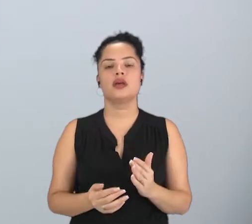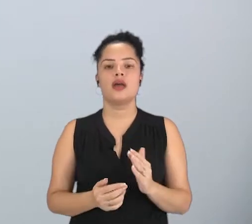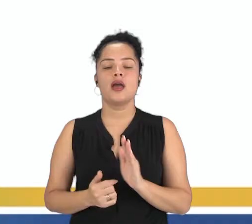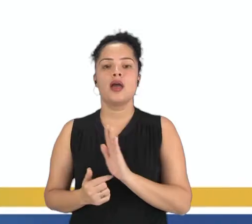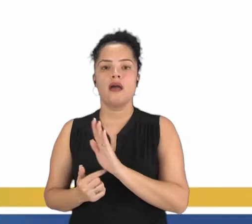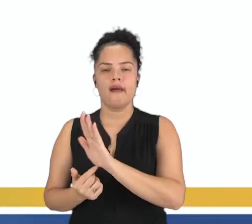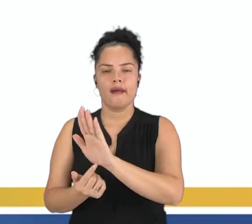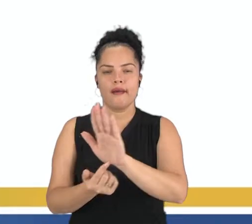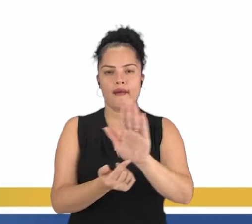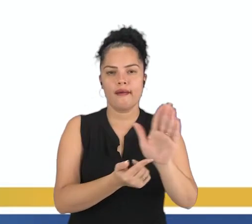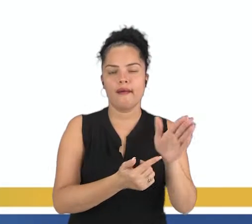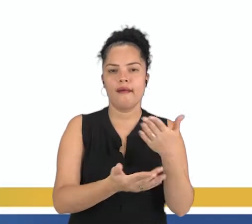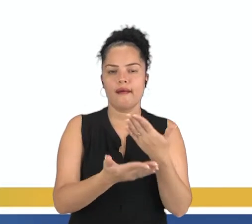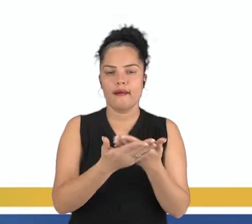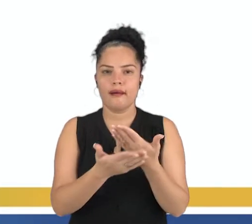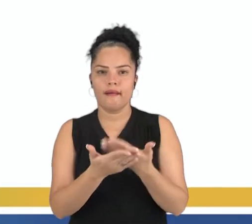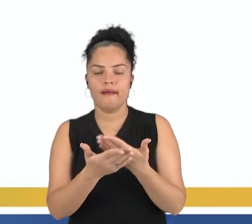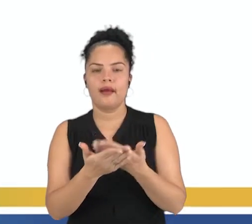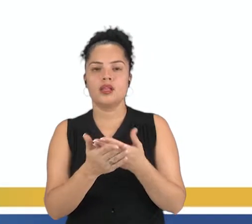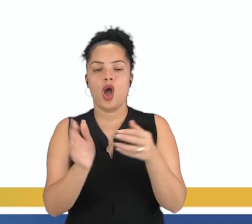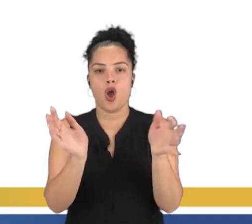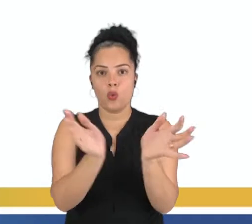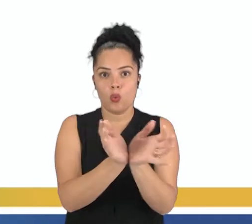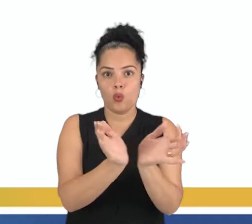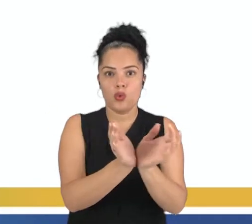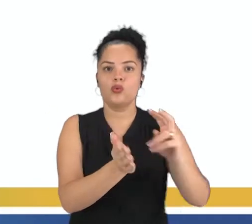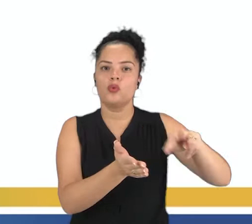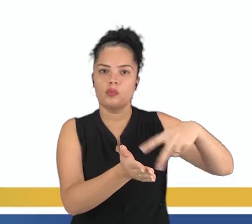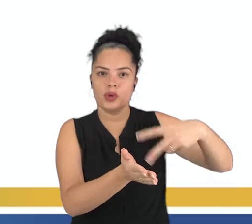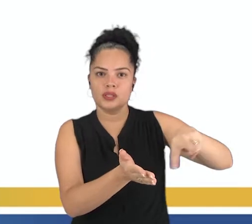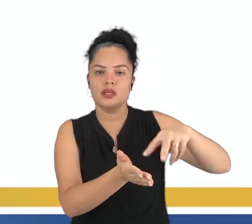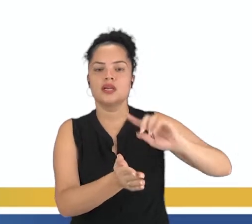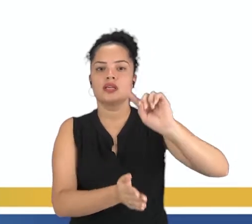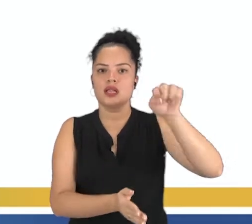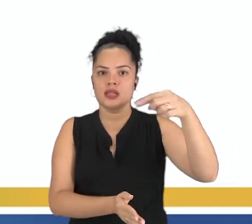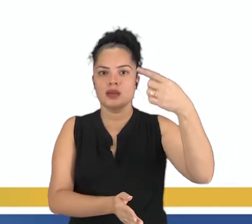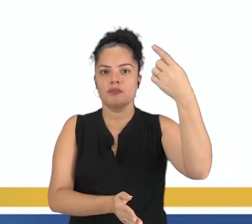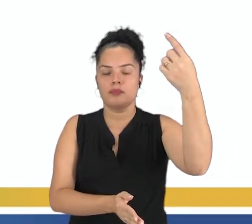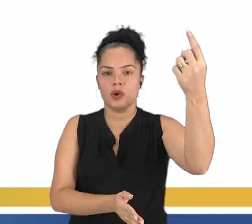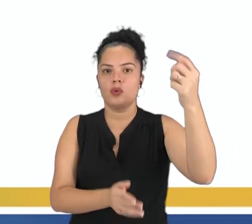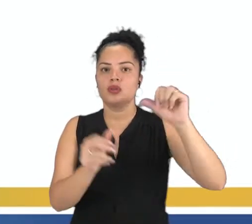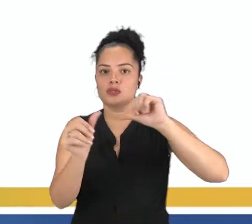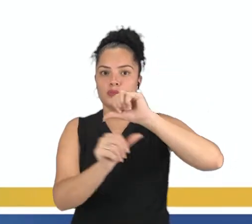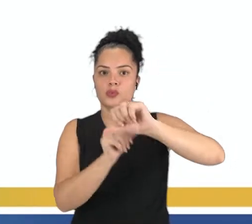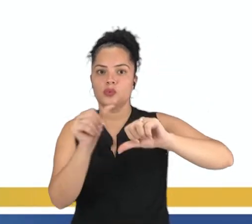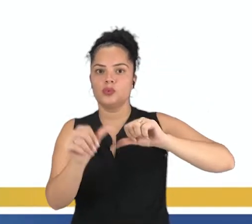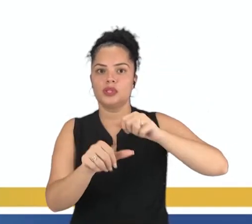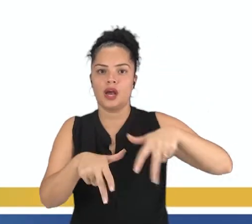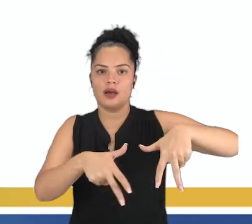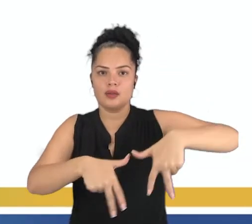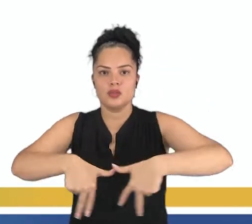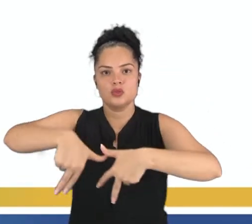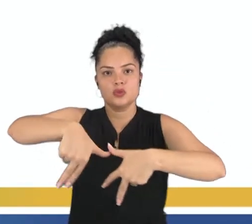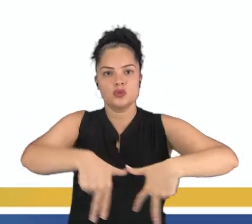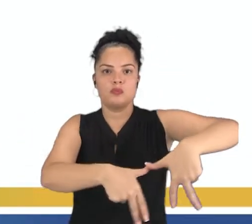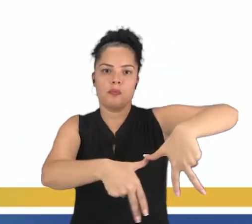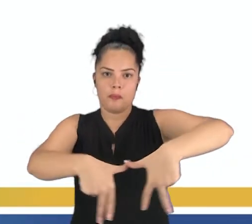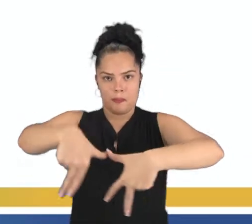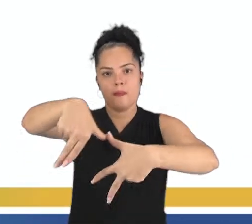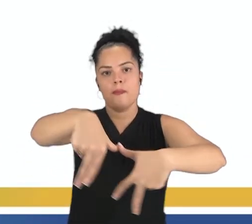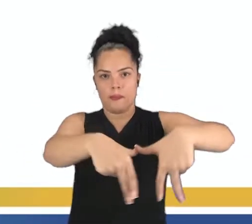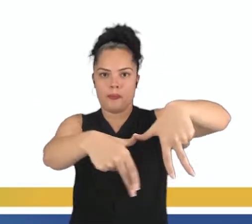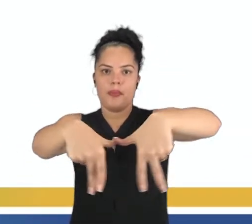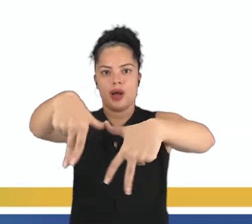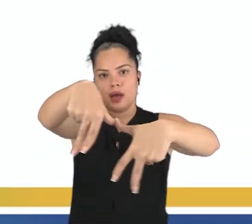mostrando que as danças primeiramente eram coletivas, depois elas passam a ser adaptadas para pares, né? Nós temos no